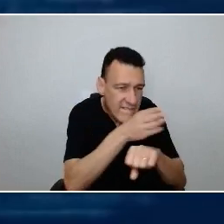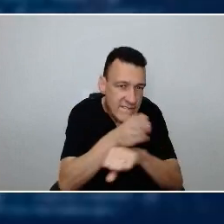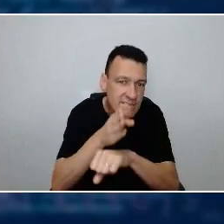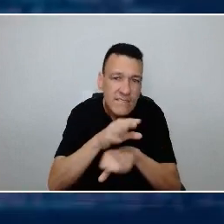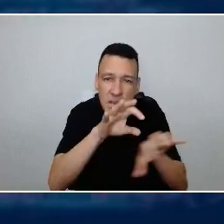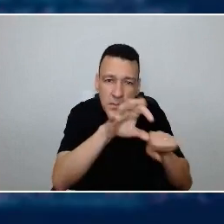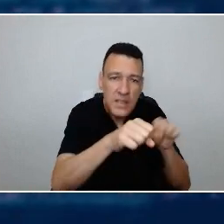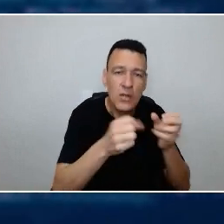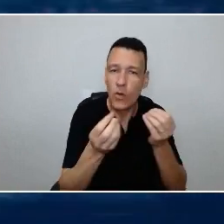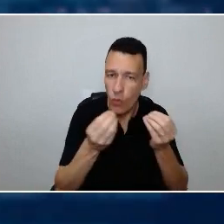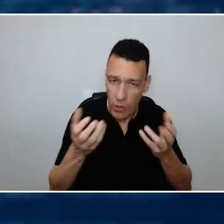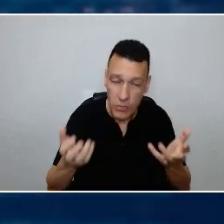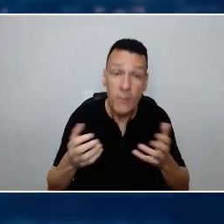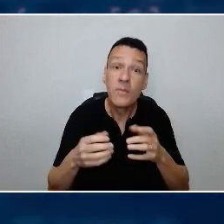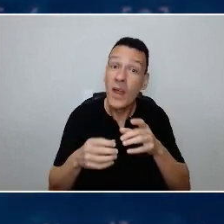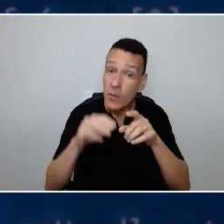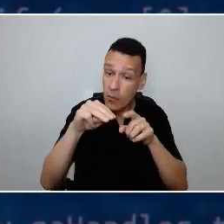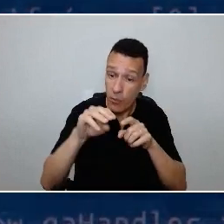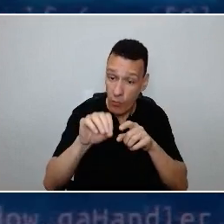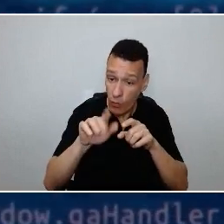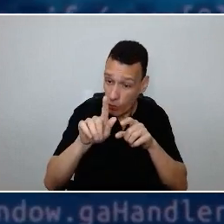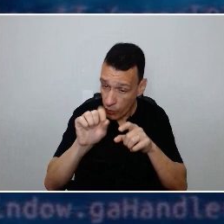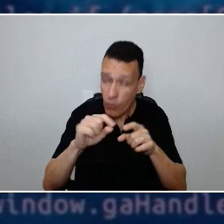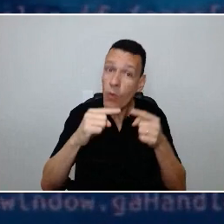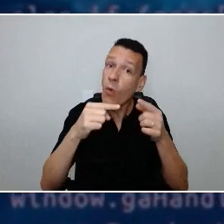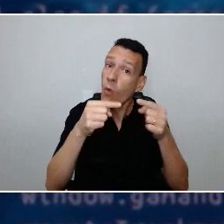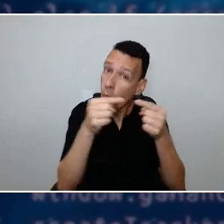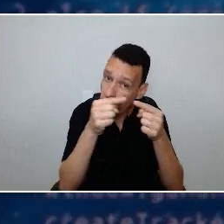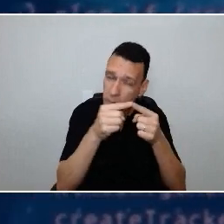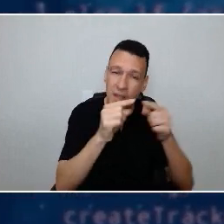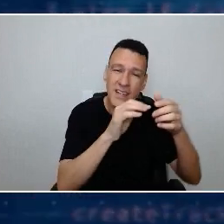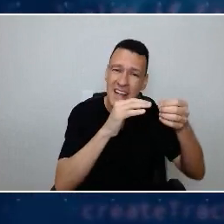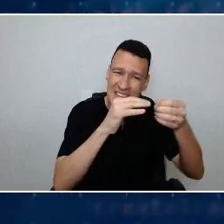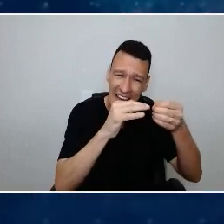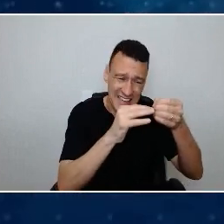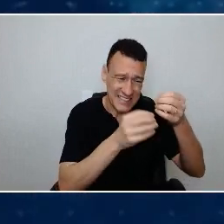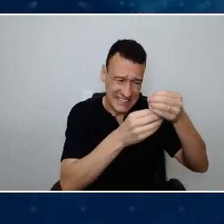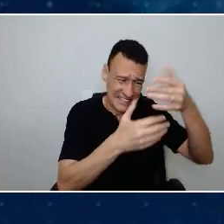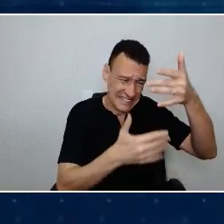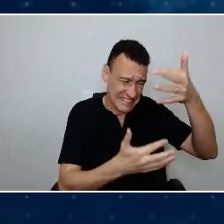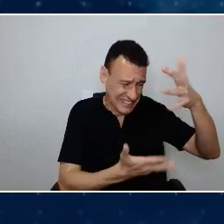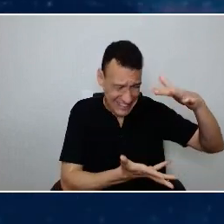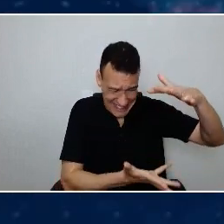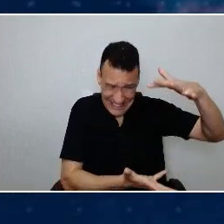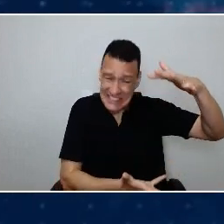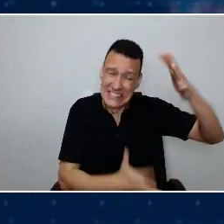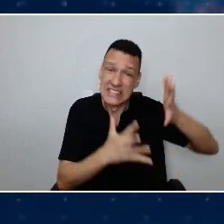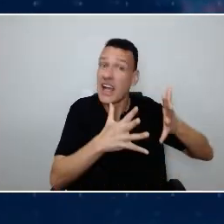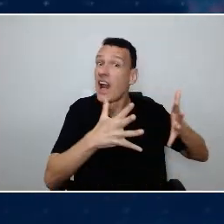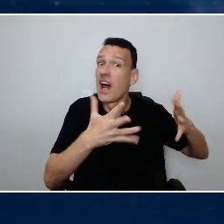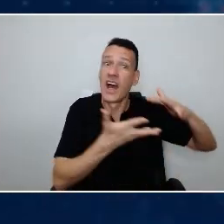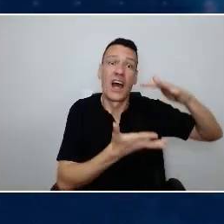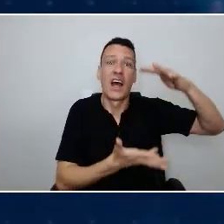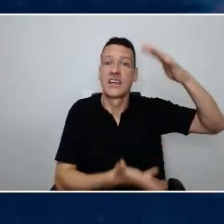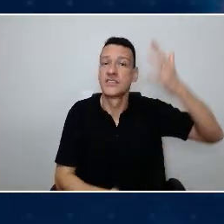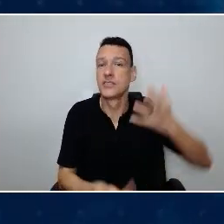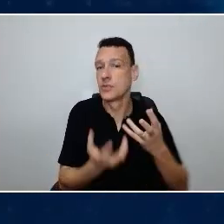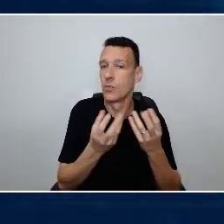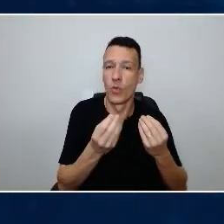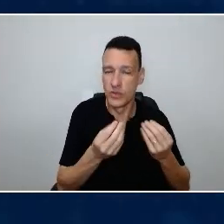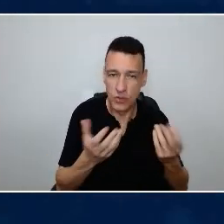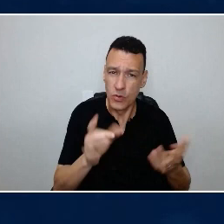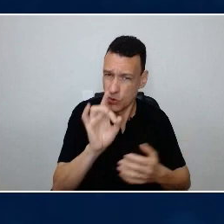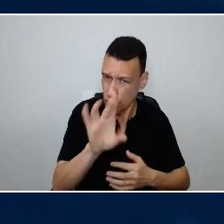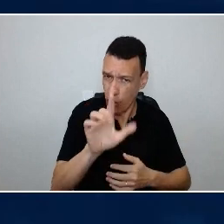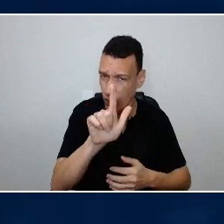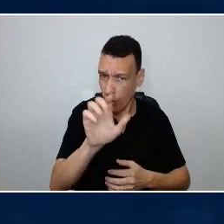volume de dados gigantes e quando eu falo em volume de dados gigantes é gigantes mesmo e não precisa ser somente logs né A